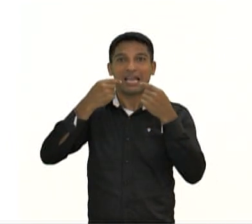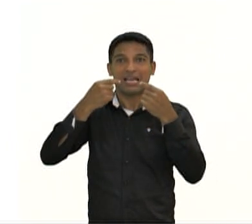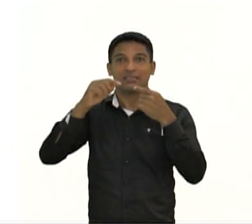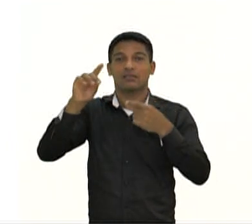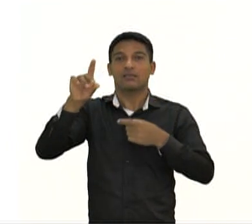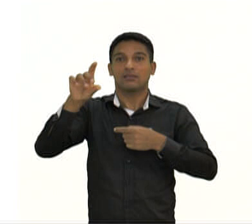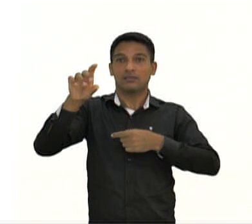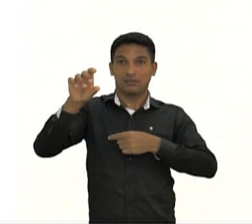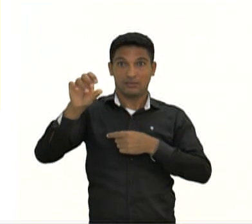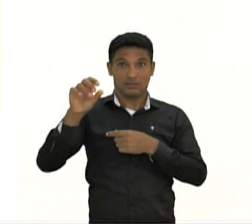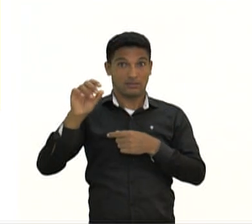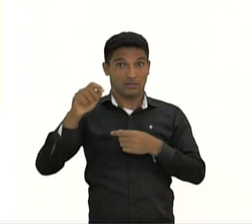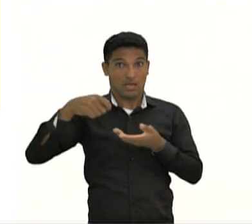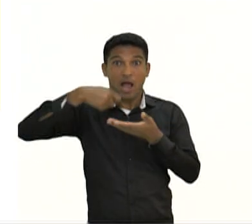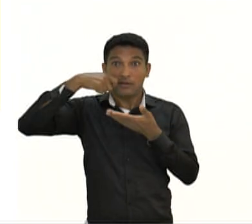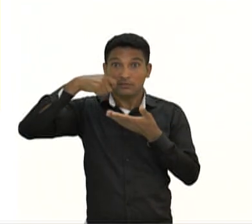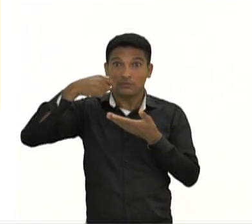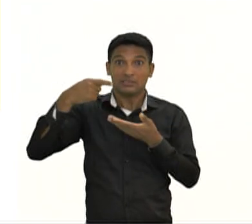tá?